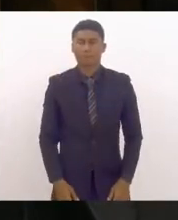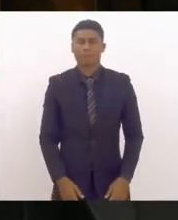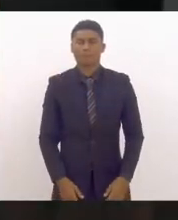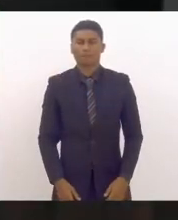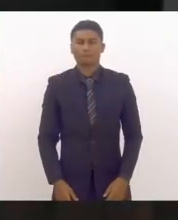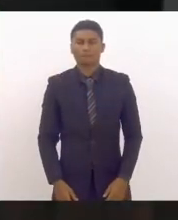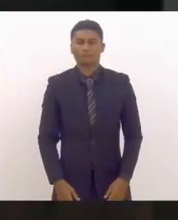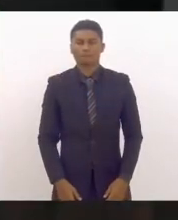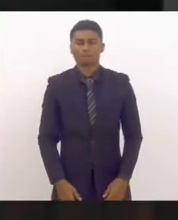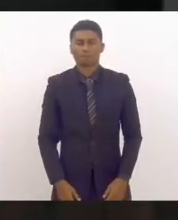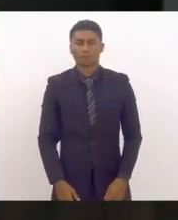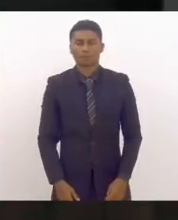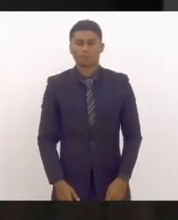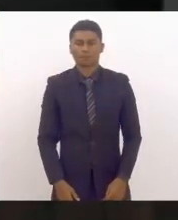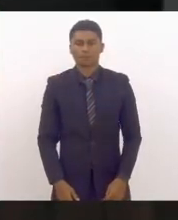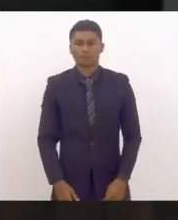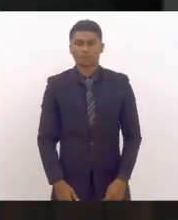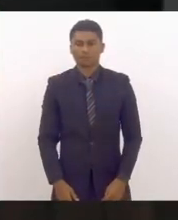quando